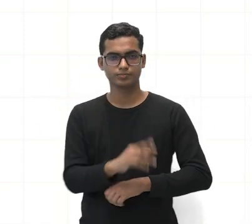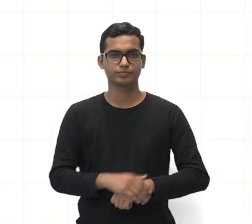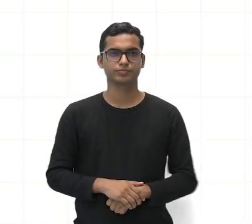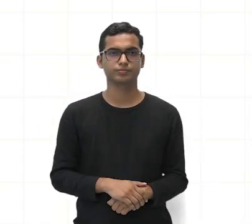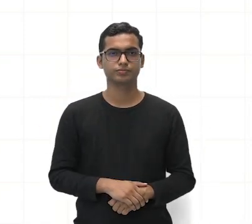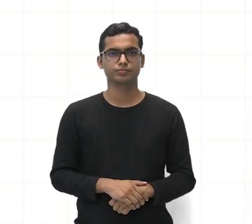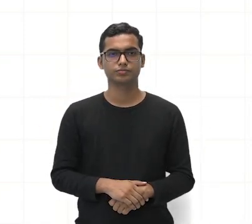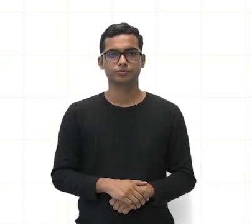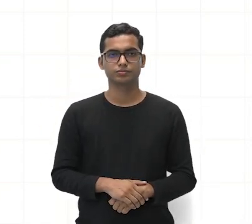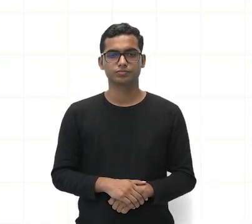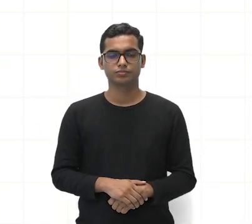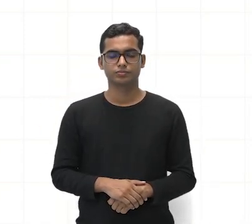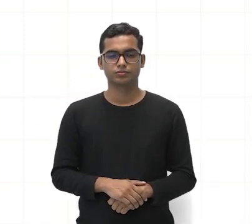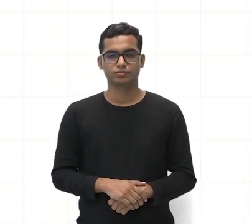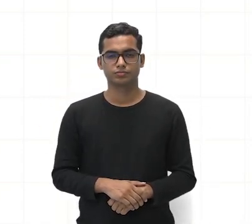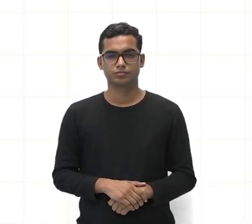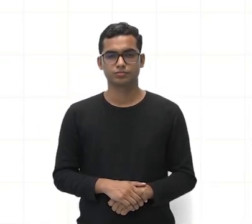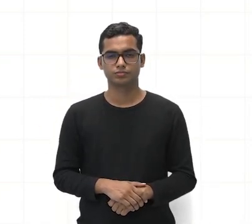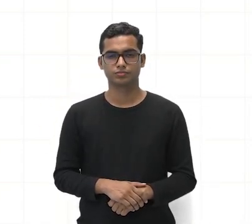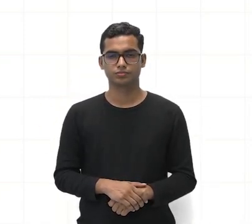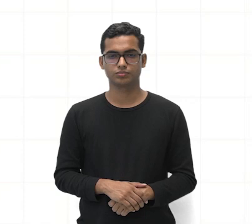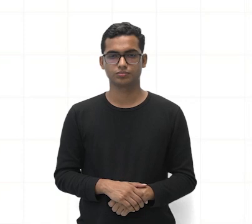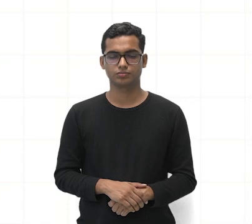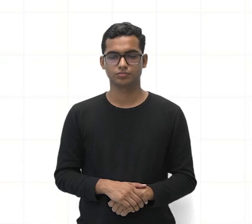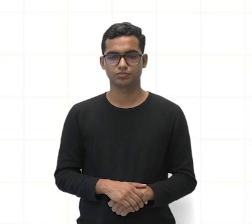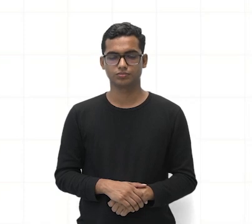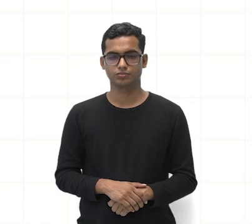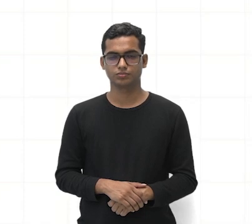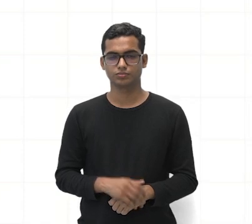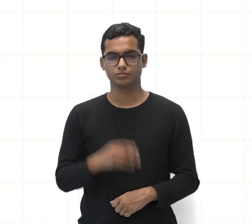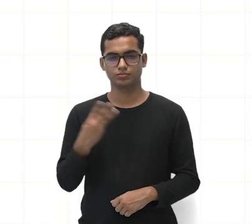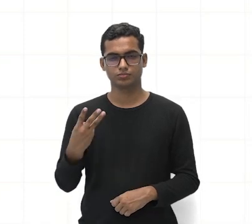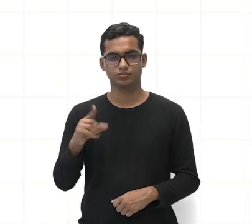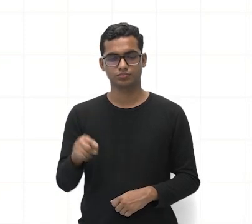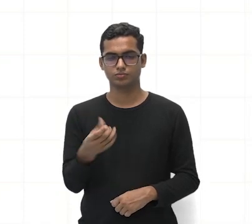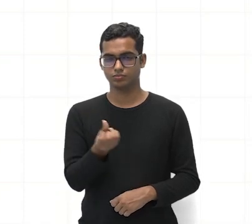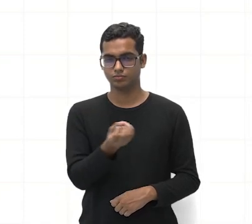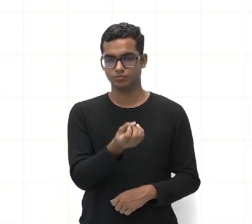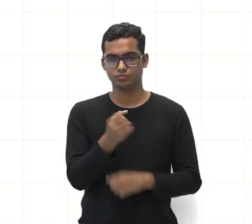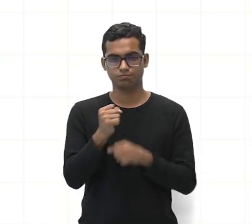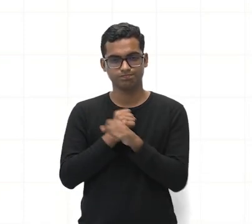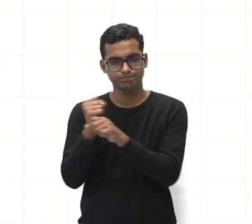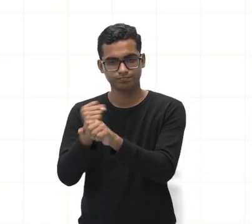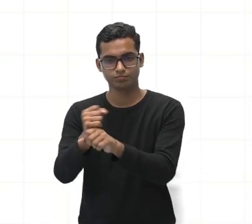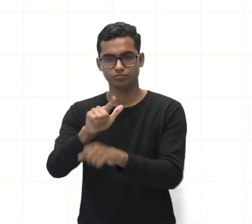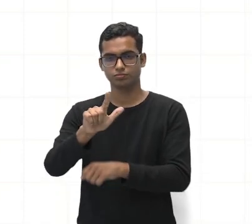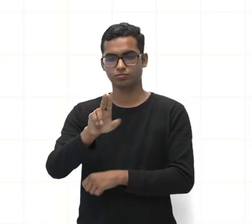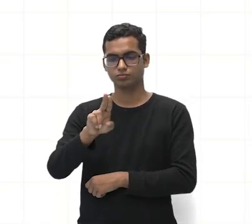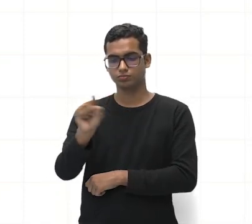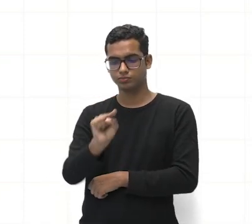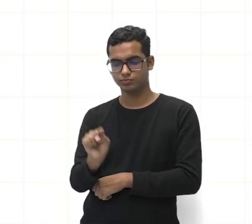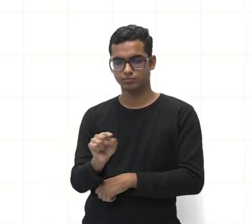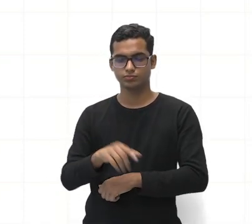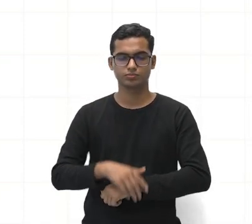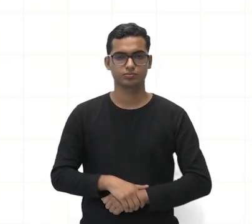3,66. Como estão trabalhando com anos-luz, então a resposta aqui, anos-luz.